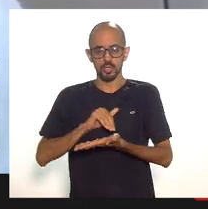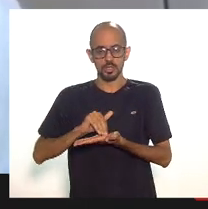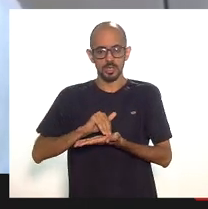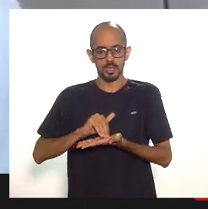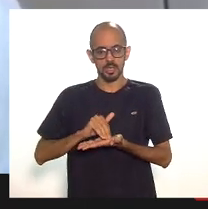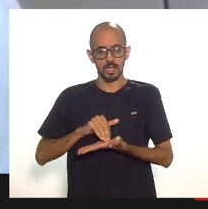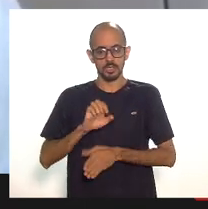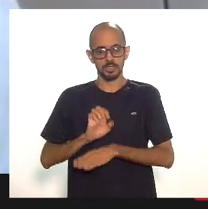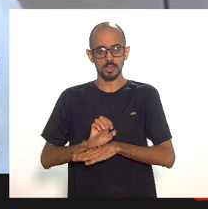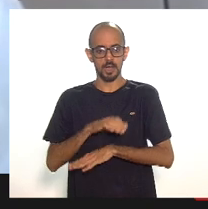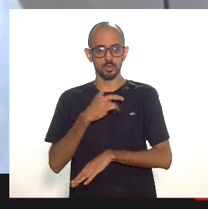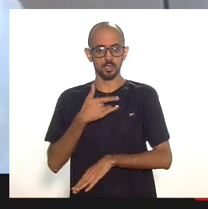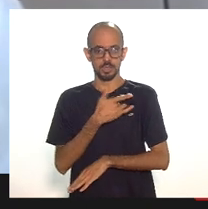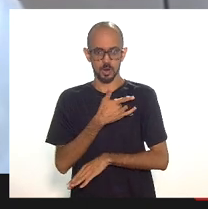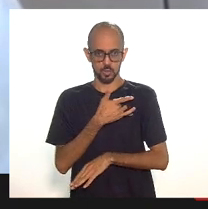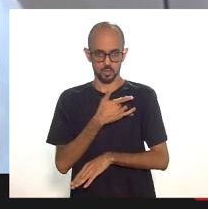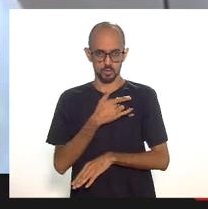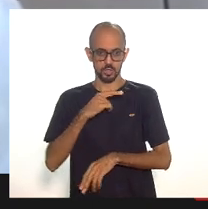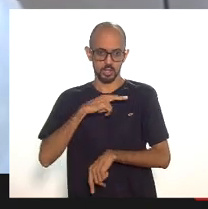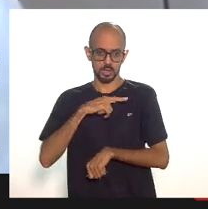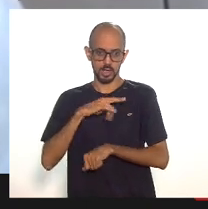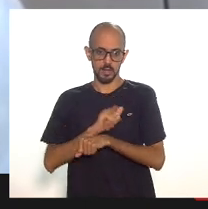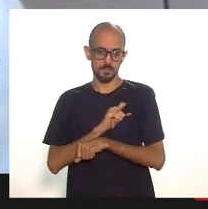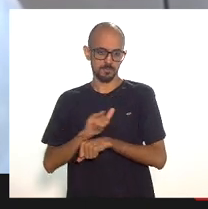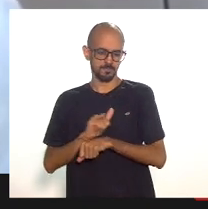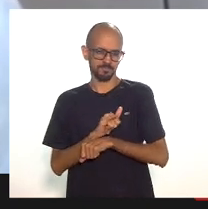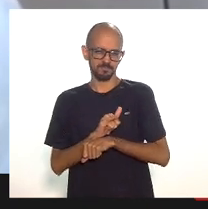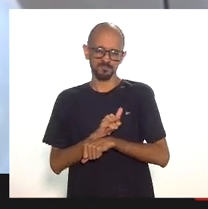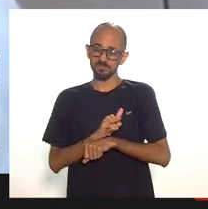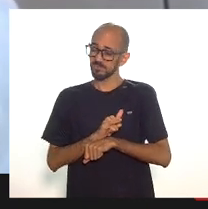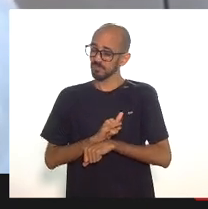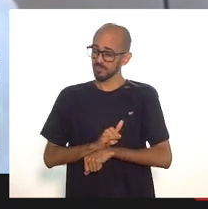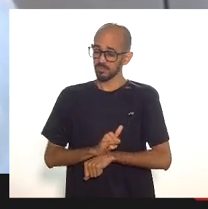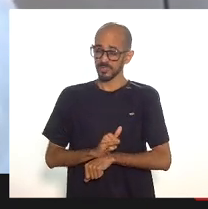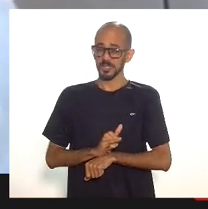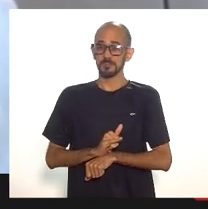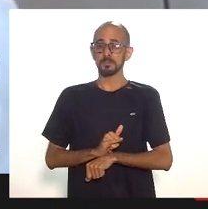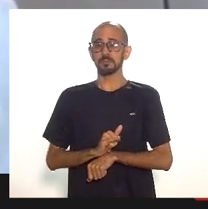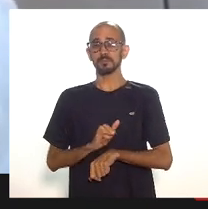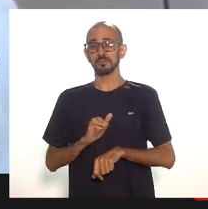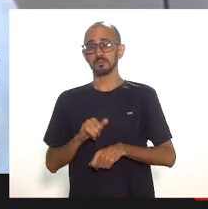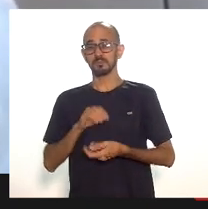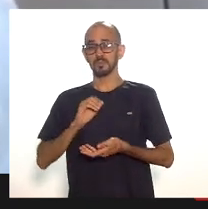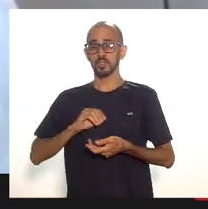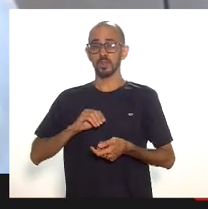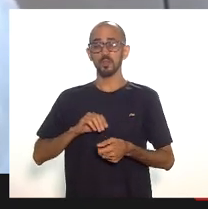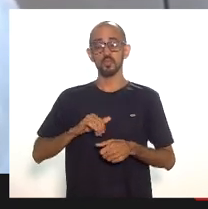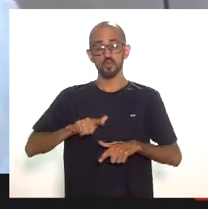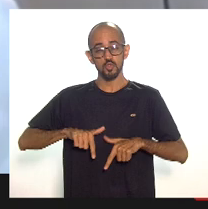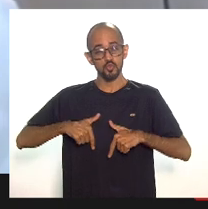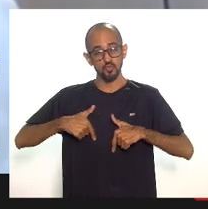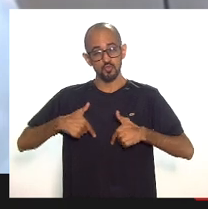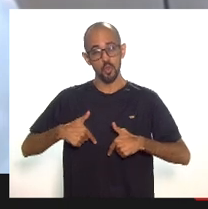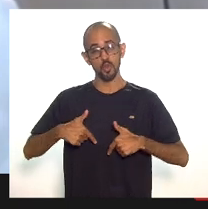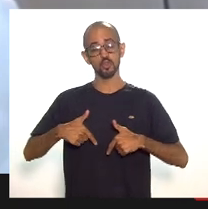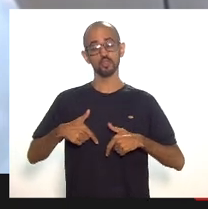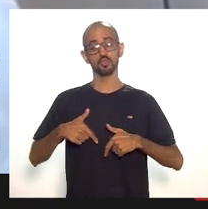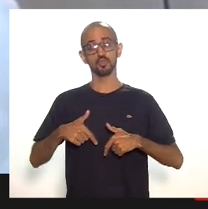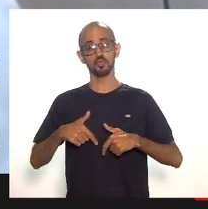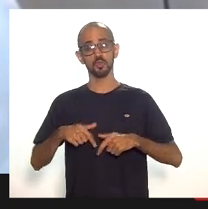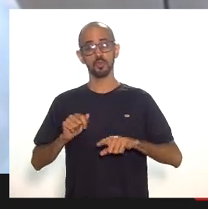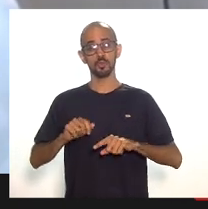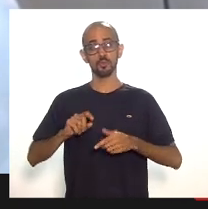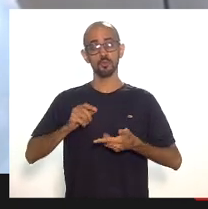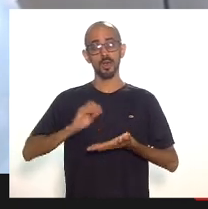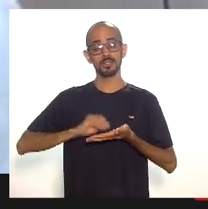Saúde, que tem tido, tanto no manejo dramático da escassez, tentado fazer o